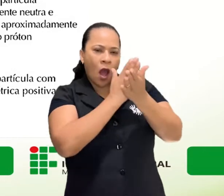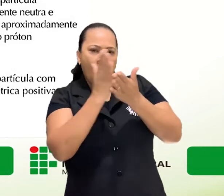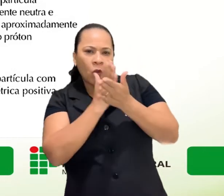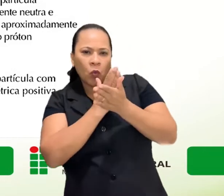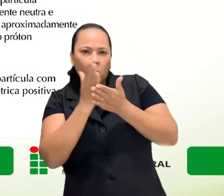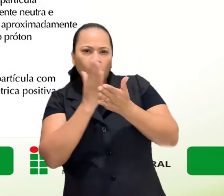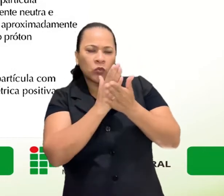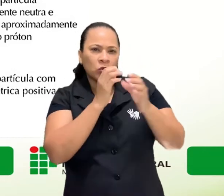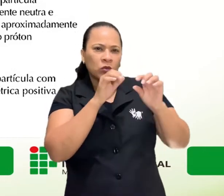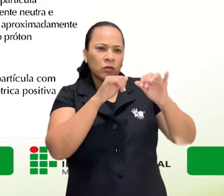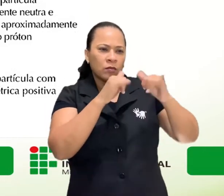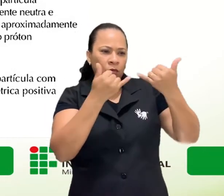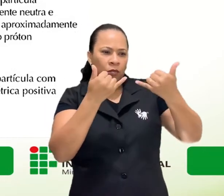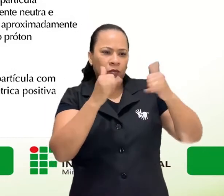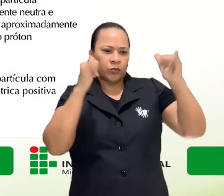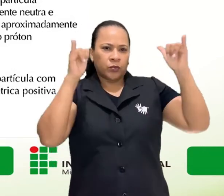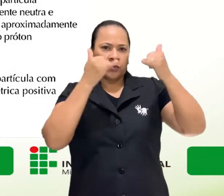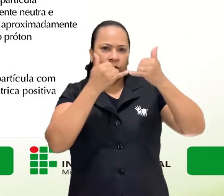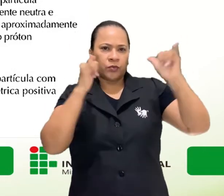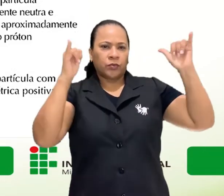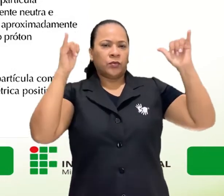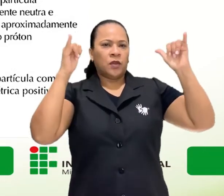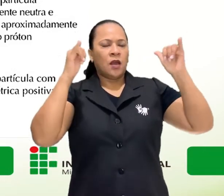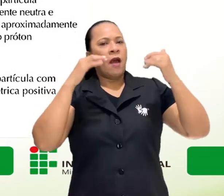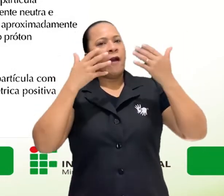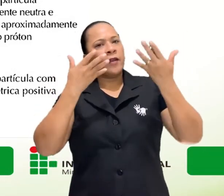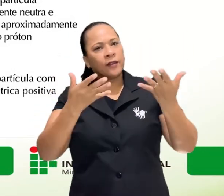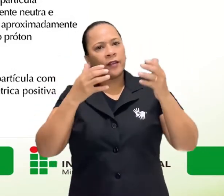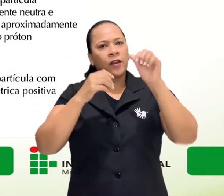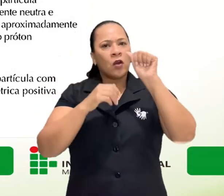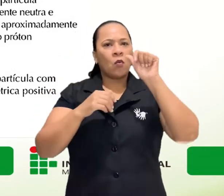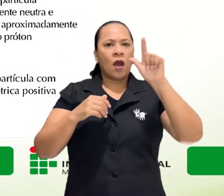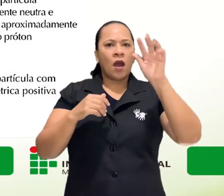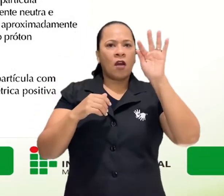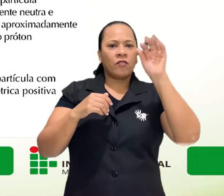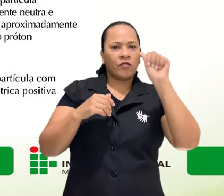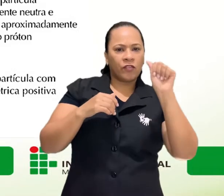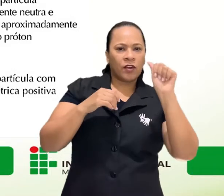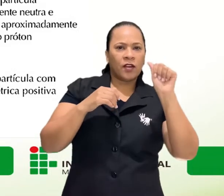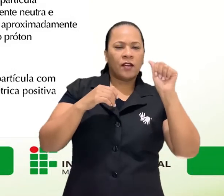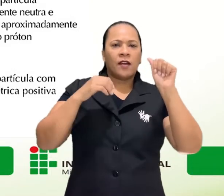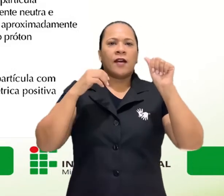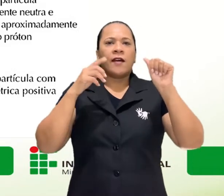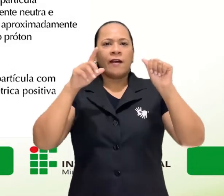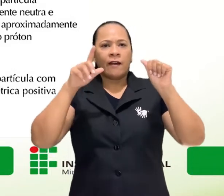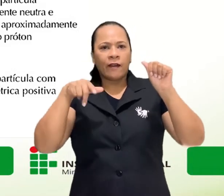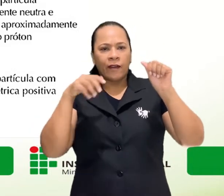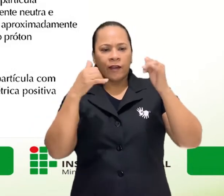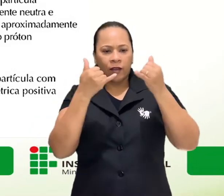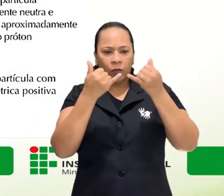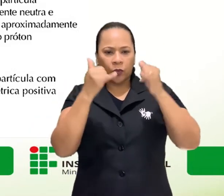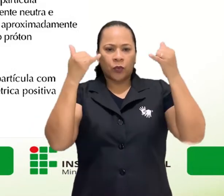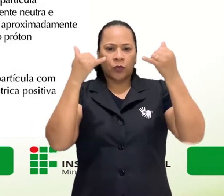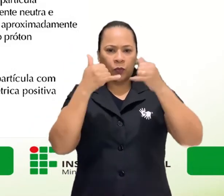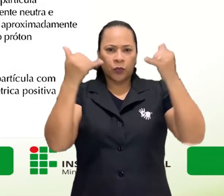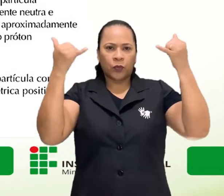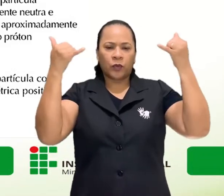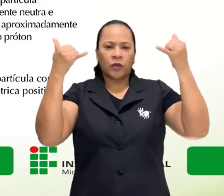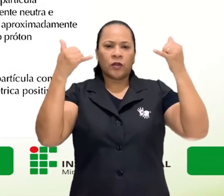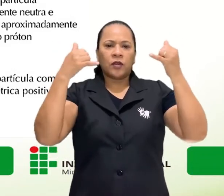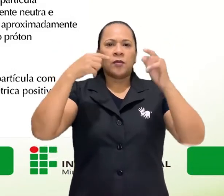feixes sofrem grandes repulsões, significa que a partícula alfa está chocando com uma região onde eu também